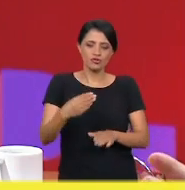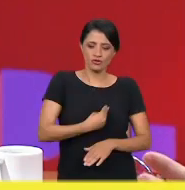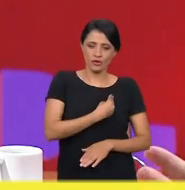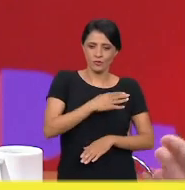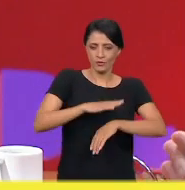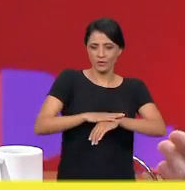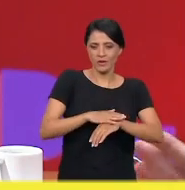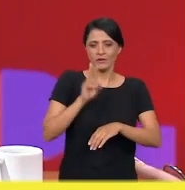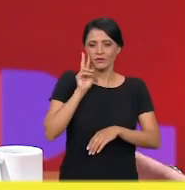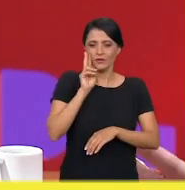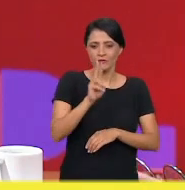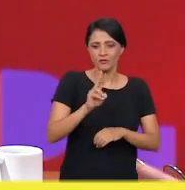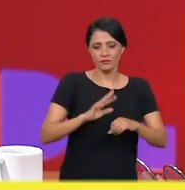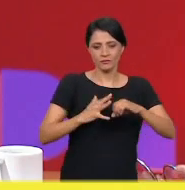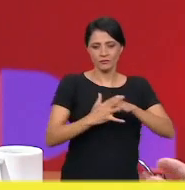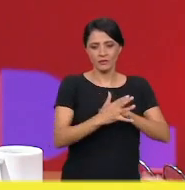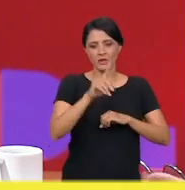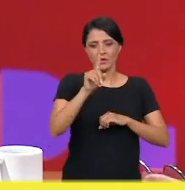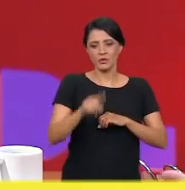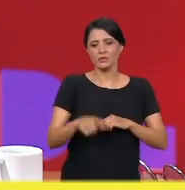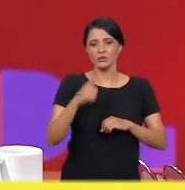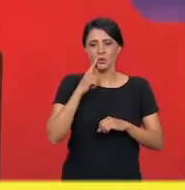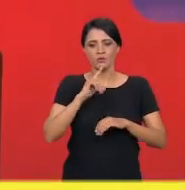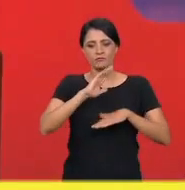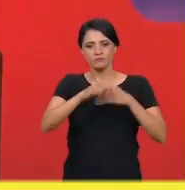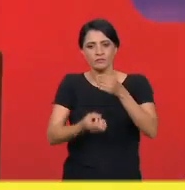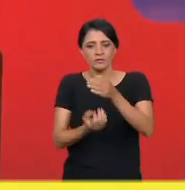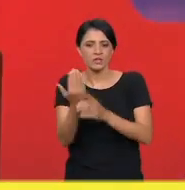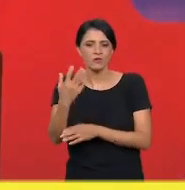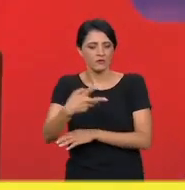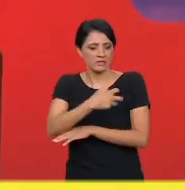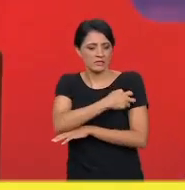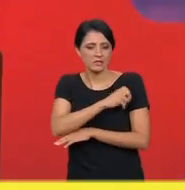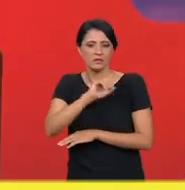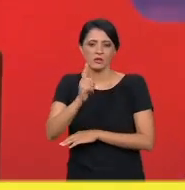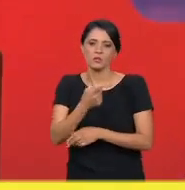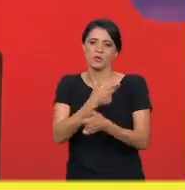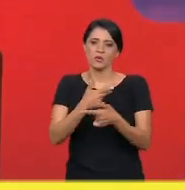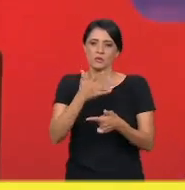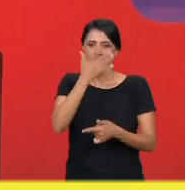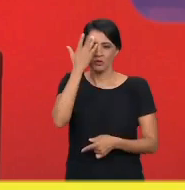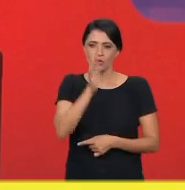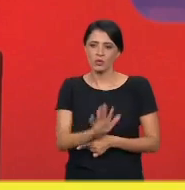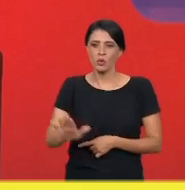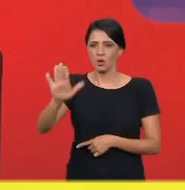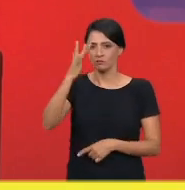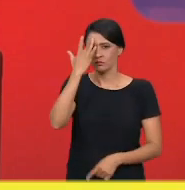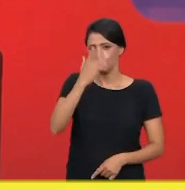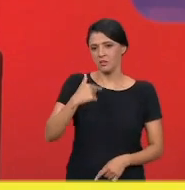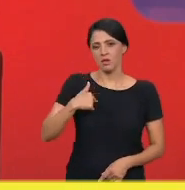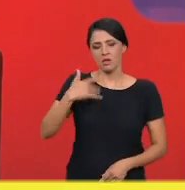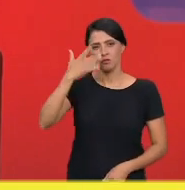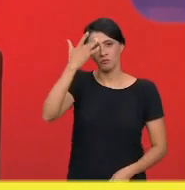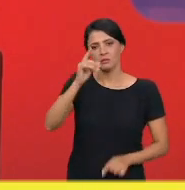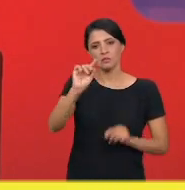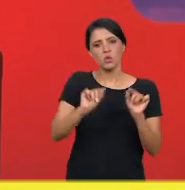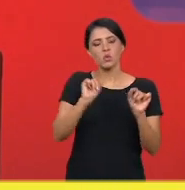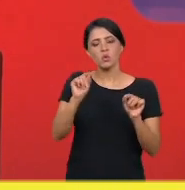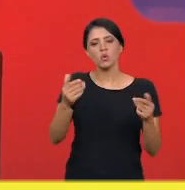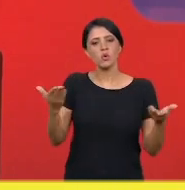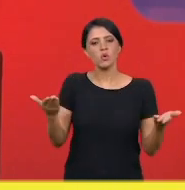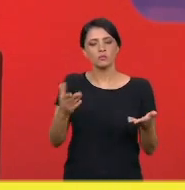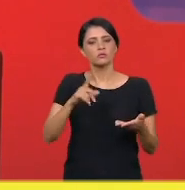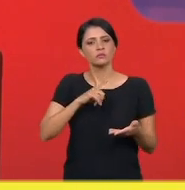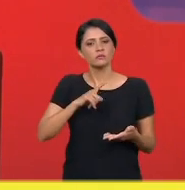muito na Covid, né? Em relação ao desenvolvimento de vacinas, era uma coisa que as pessoas em geral não sabiam. Eu, por exemplo, não tinha a menor ideia de como era, né? Você tem